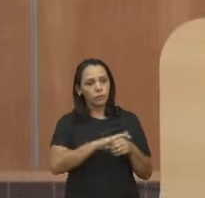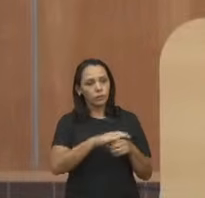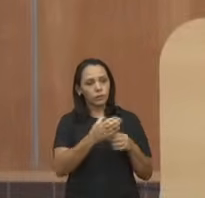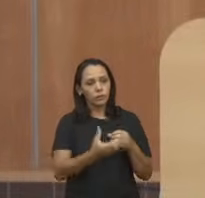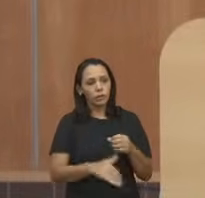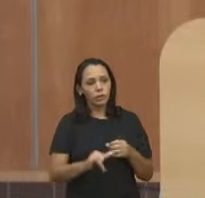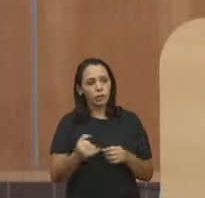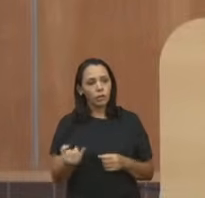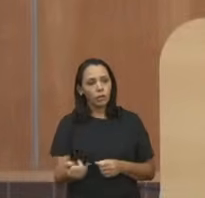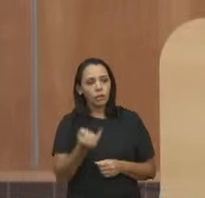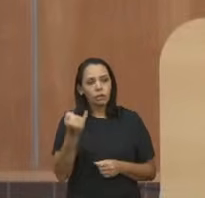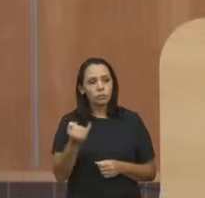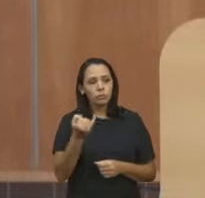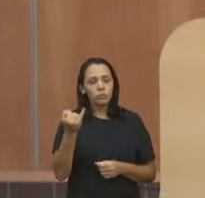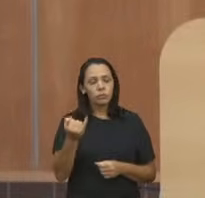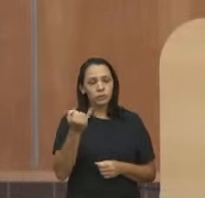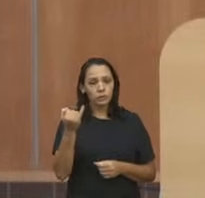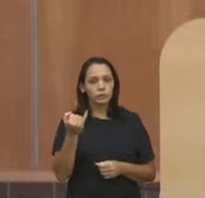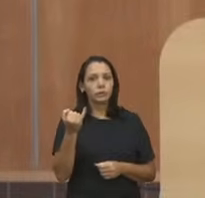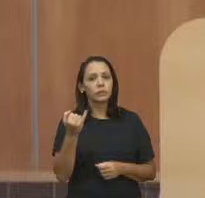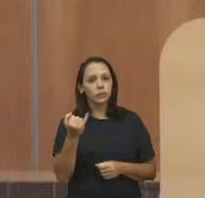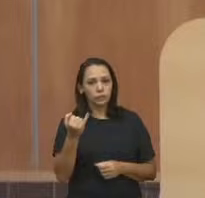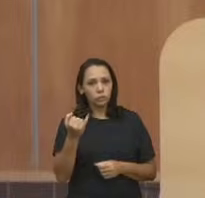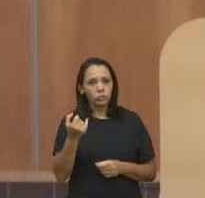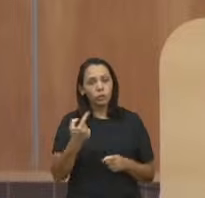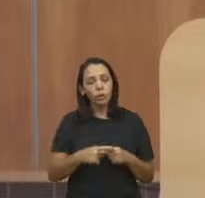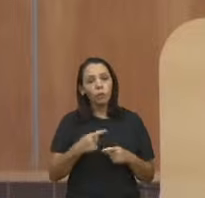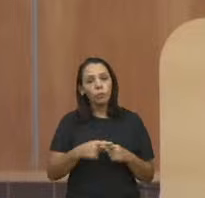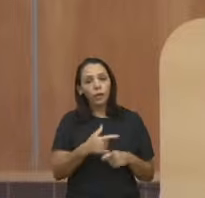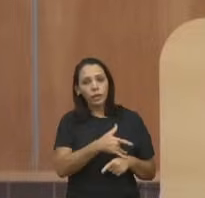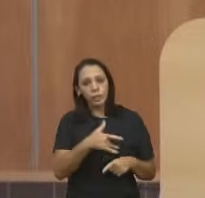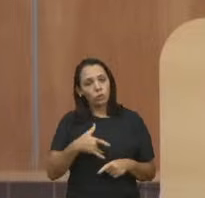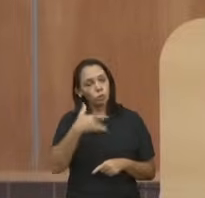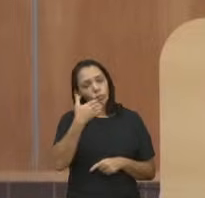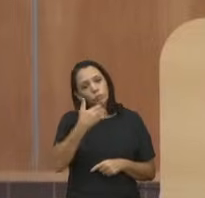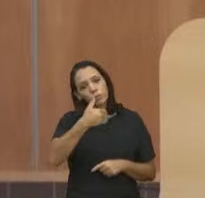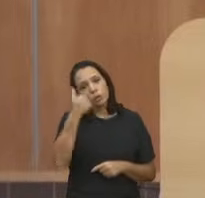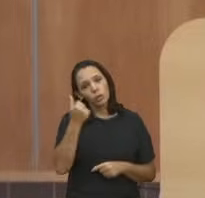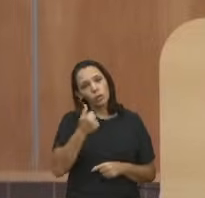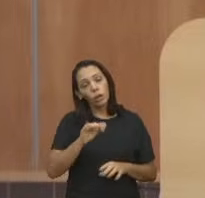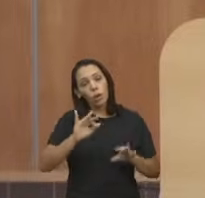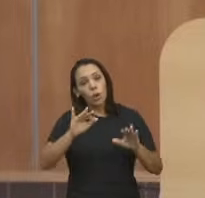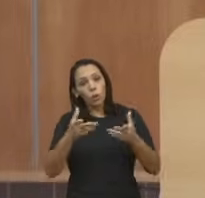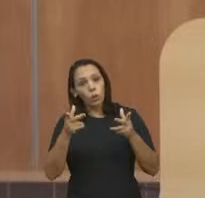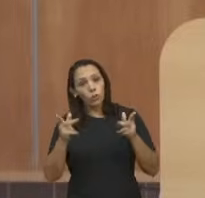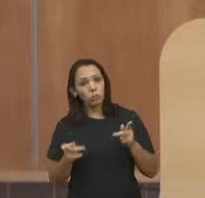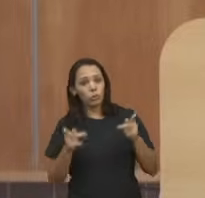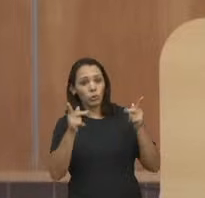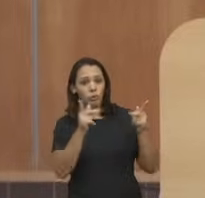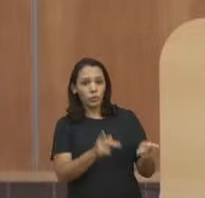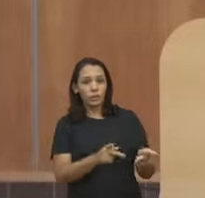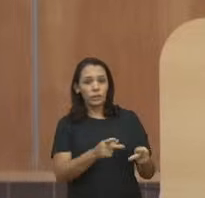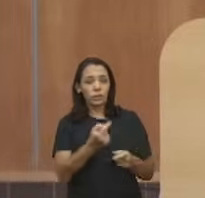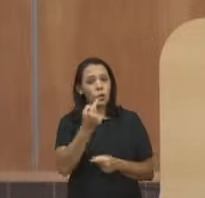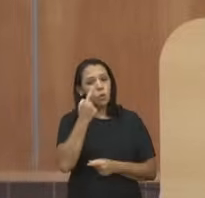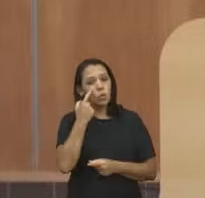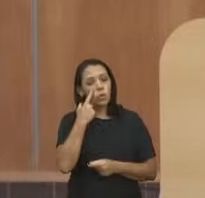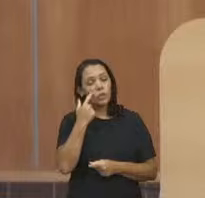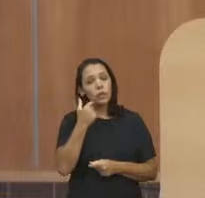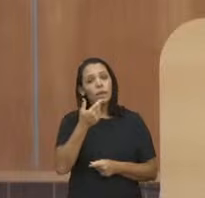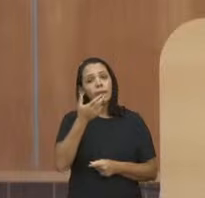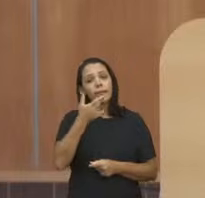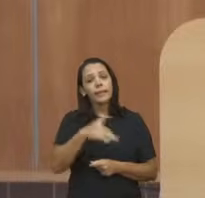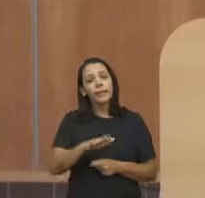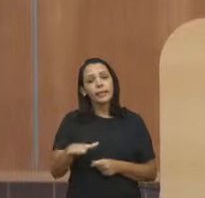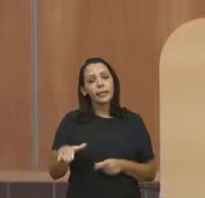no CEPIM, eu fico com dó daquelas crianças que andam ali dentro, com o pé no esgoto, e muitas vezes, no outro dia, tem que vir para o UPA, tem que vir para a Santa